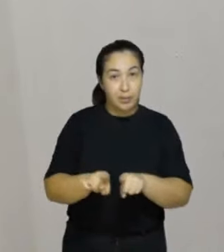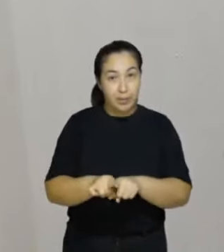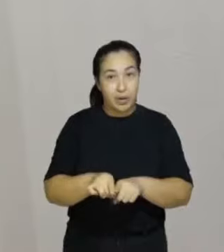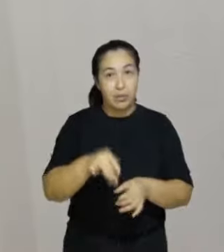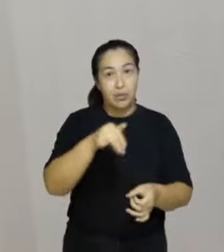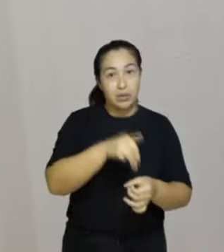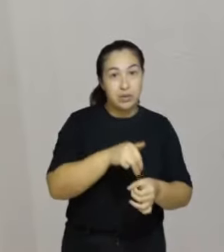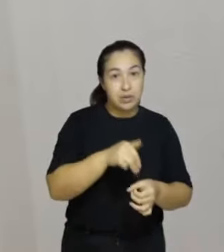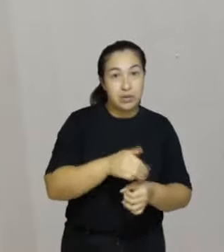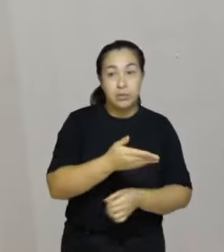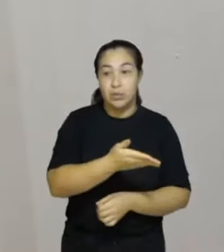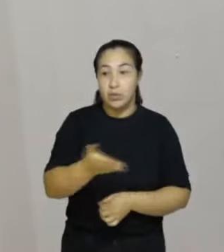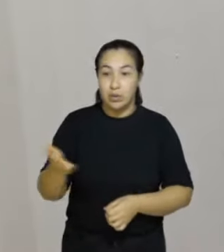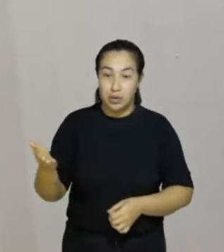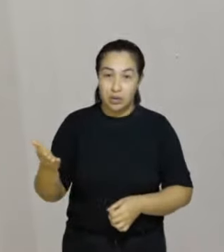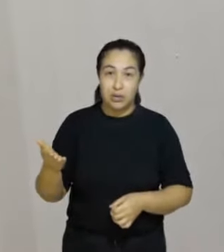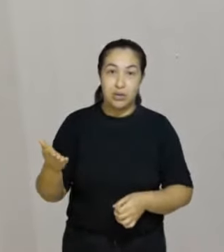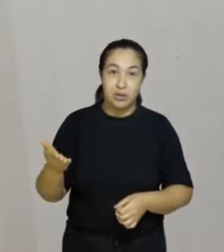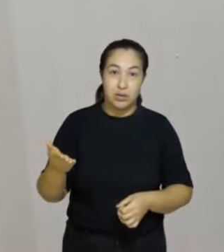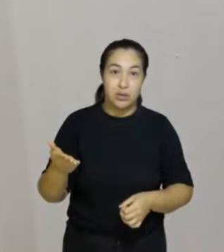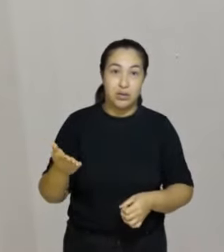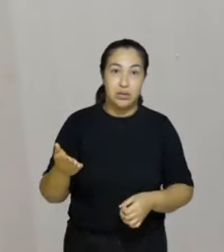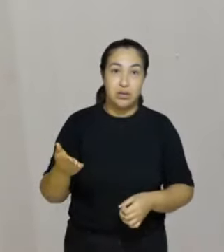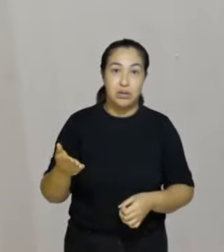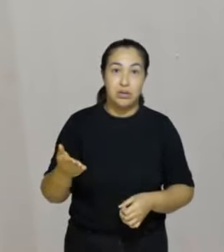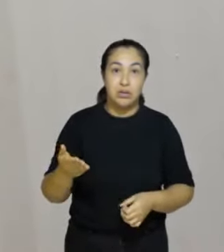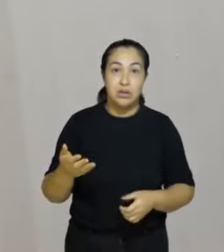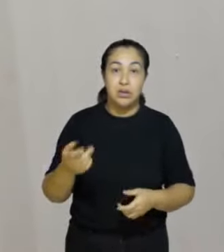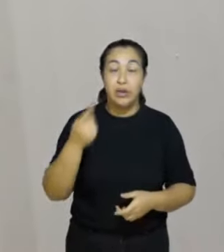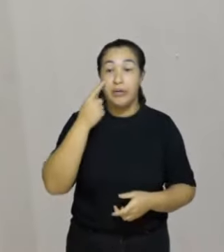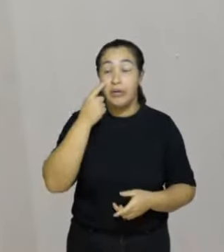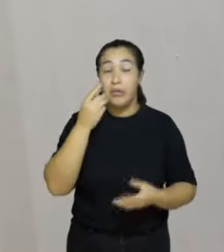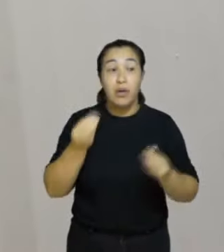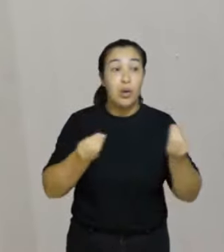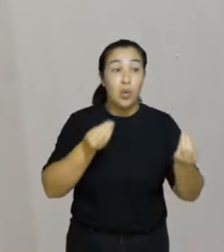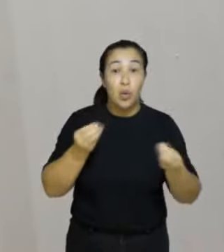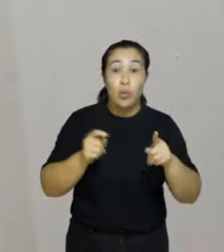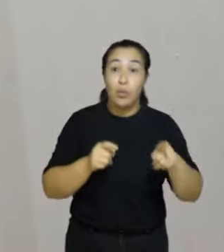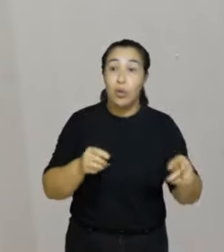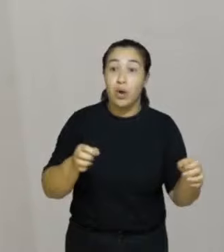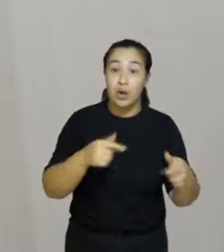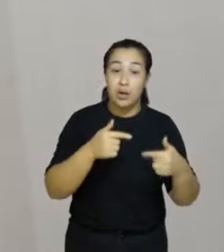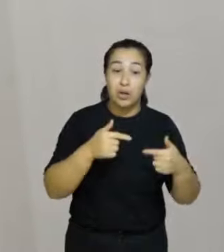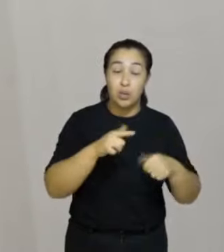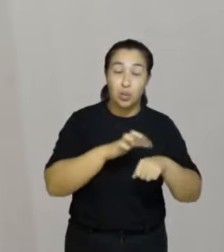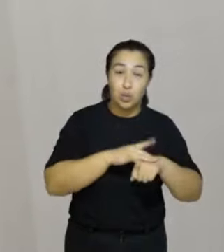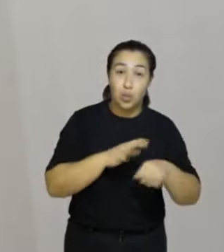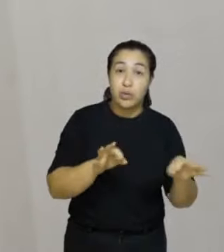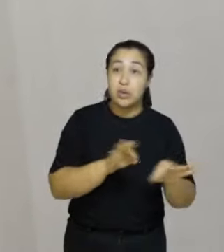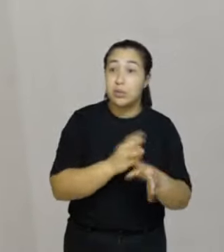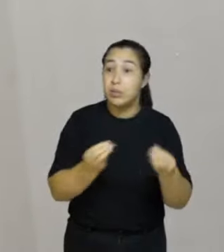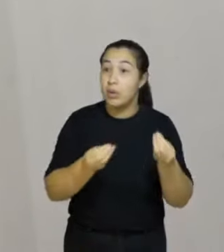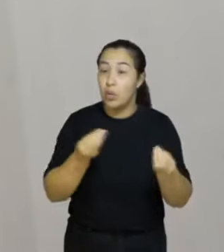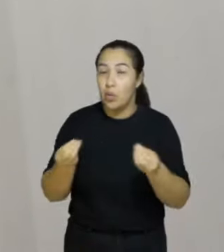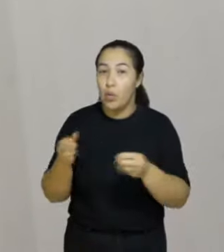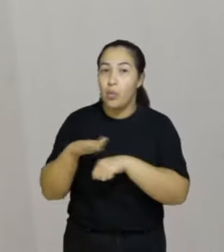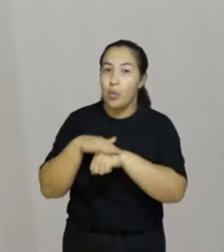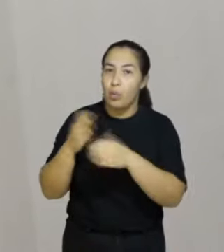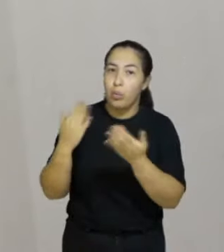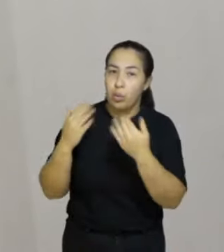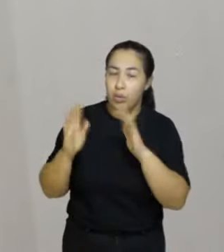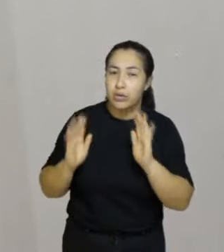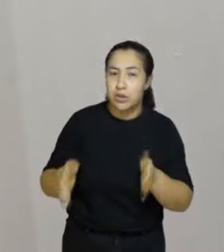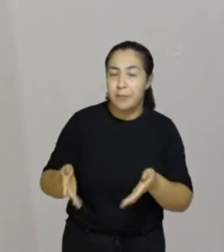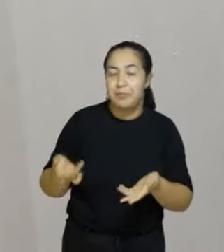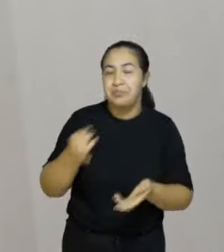os profissionais do setor buscando soluções. Algumas medidas importantes estão sendo tomadas. Em